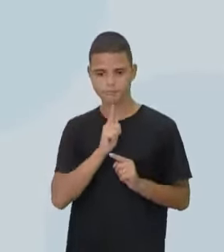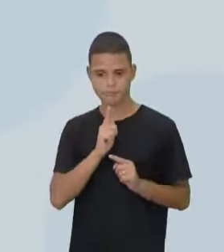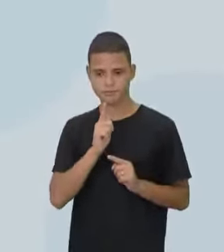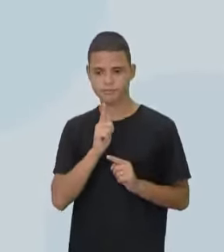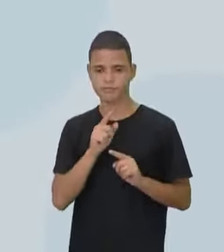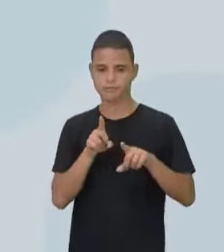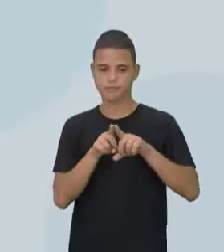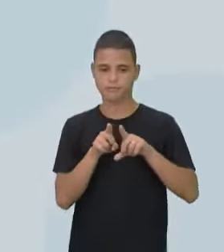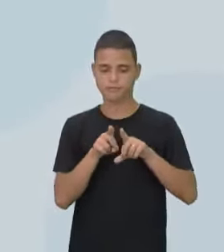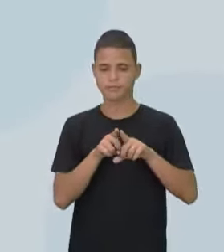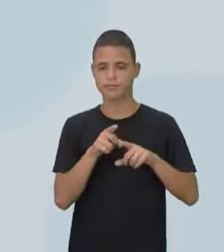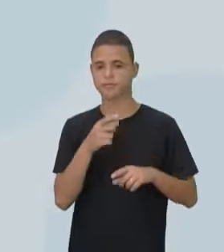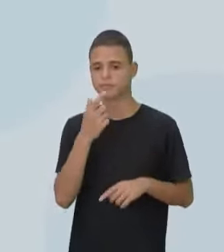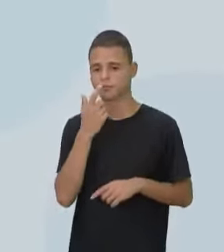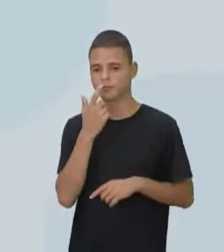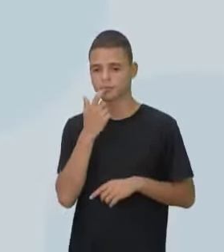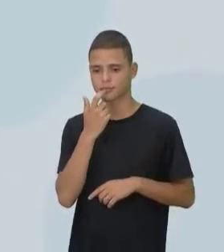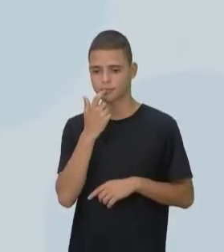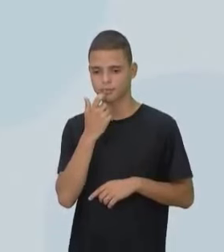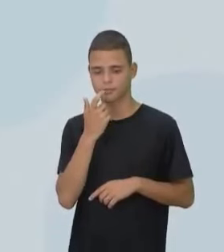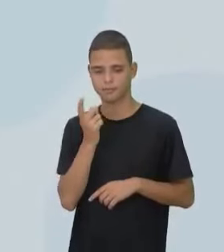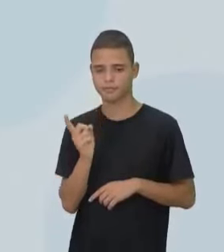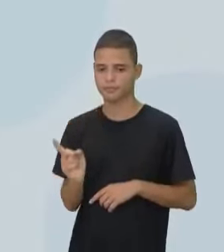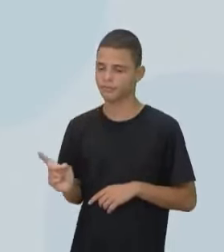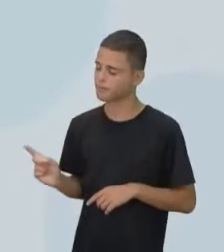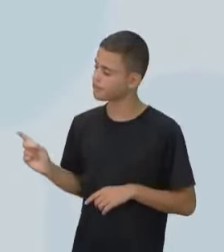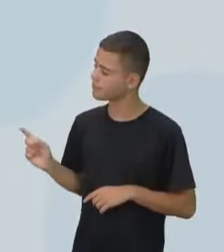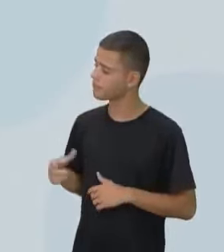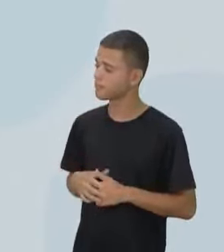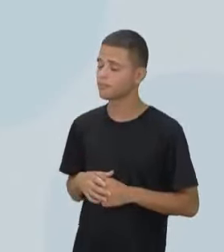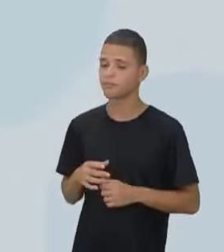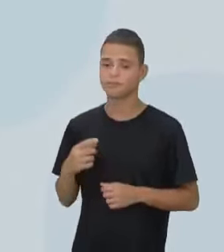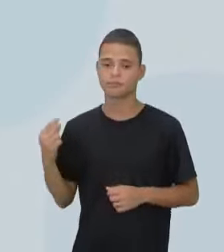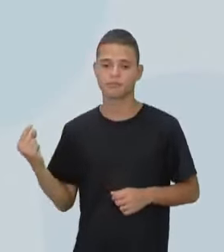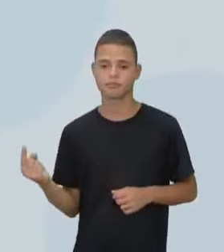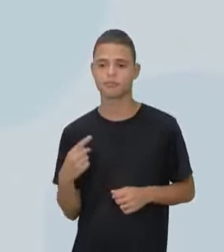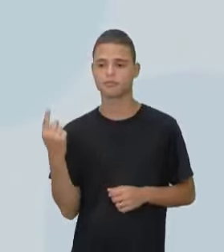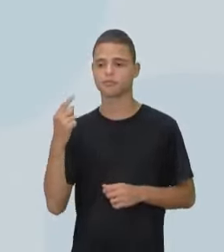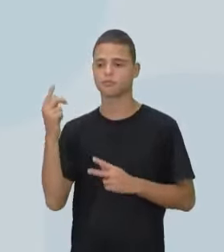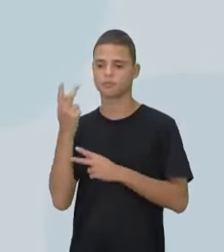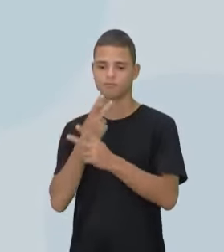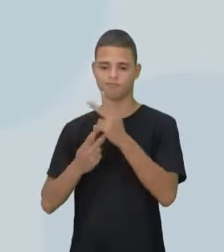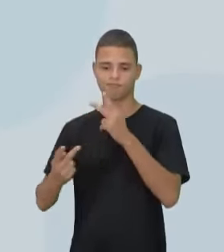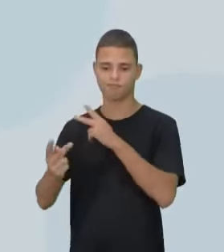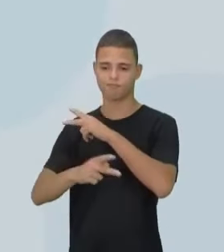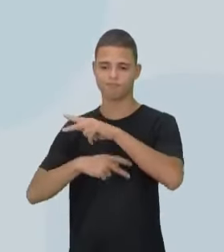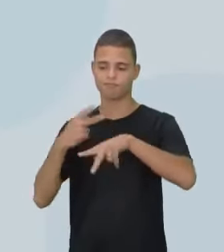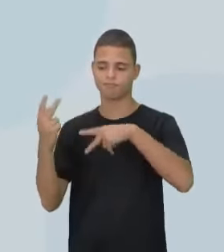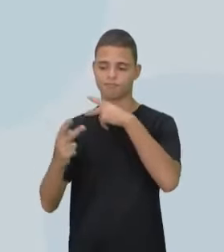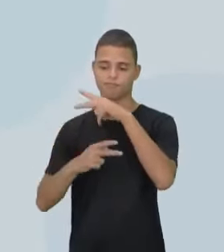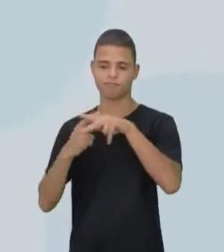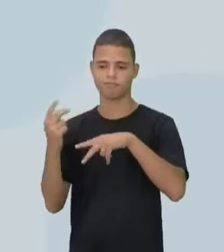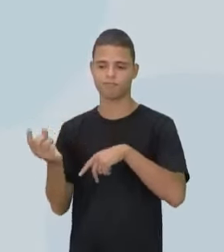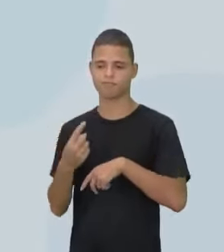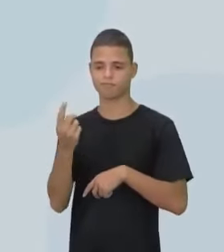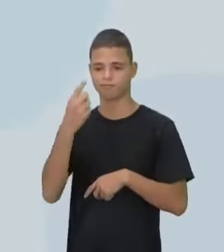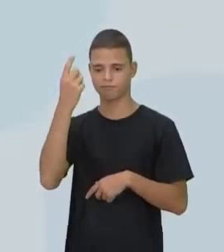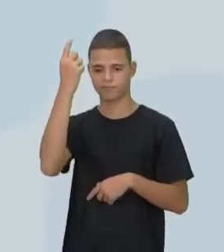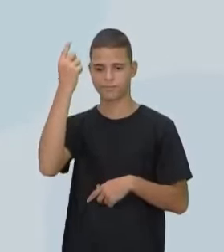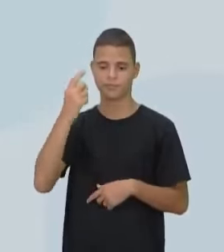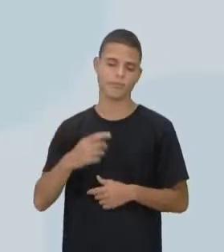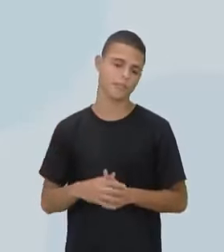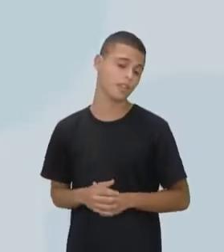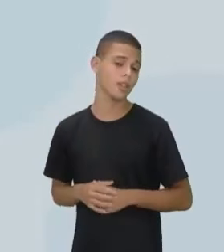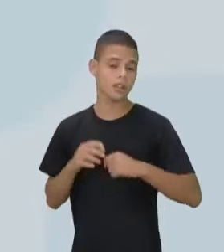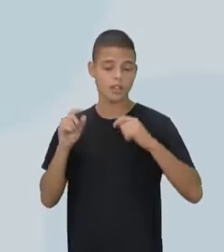Equador e o trópico, eu tenho a formação dos furacões, dos tufões, que são ciclones tropicais. E